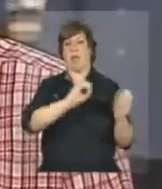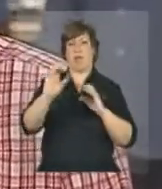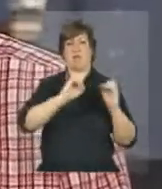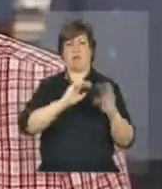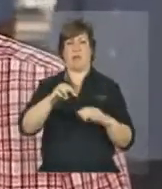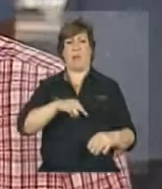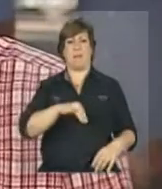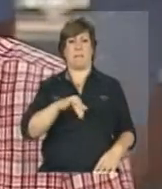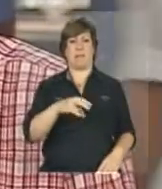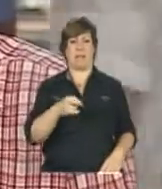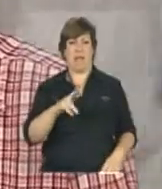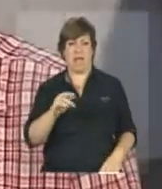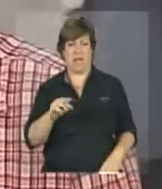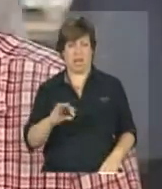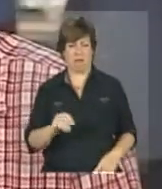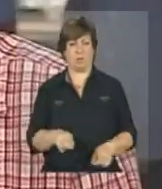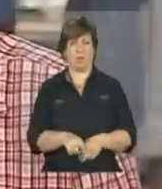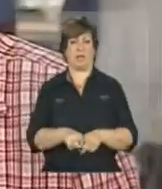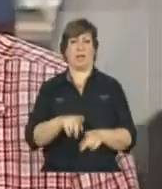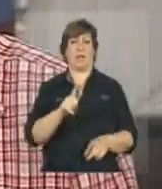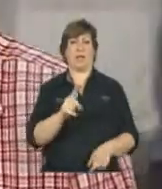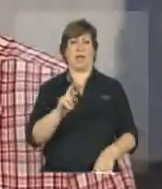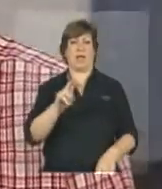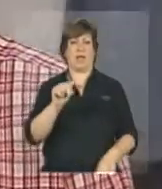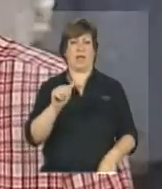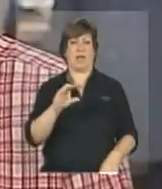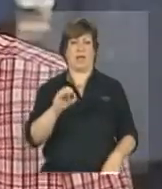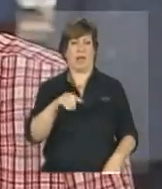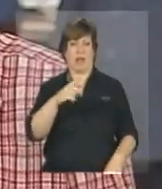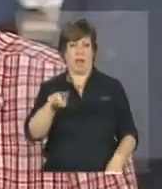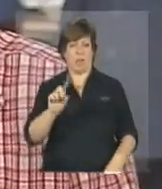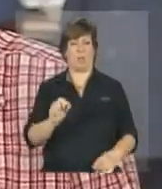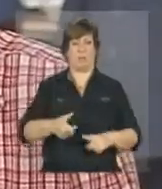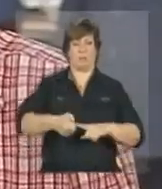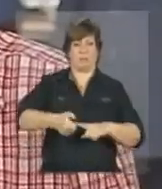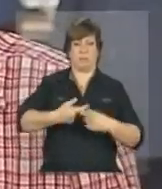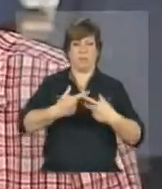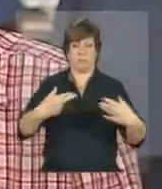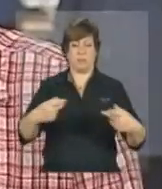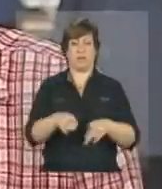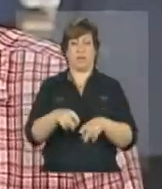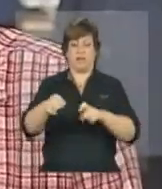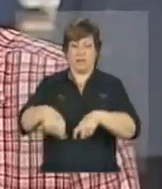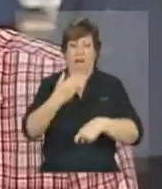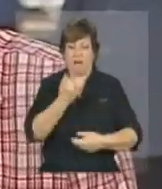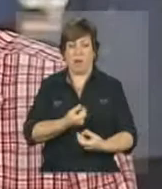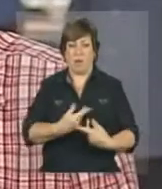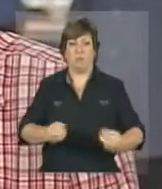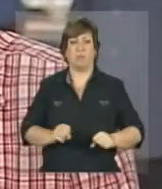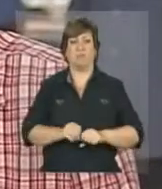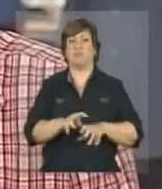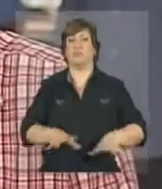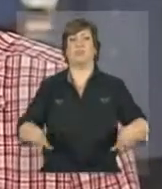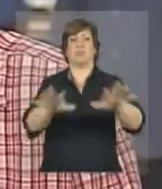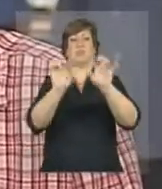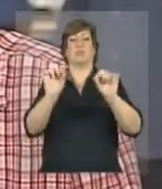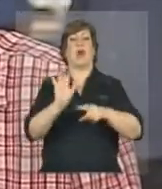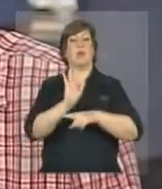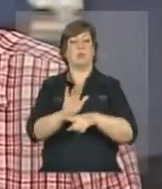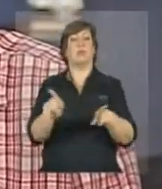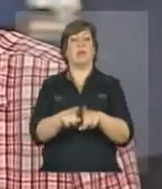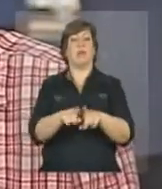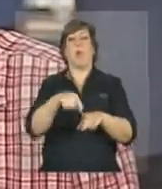minério, grãos, estimular novas atividades agrícolas e também, evidentemente, servir ao transporte daquelas